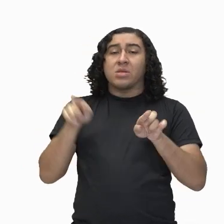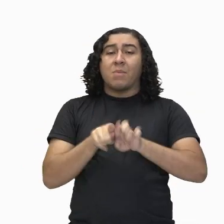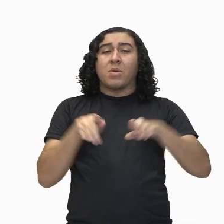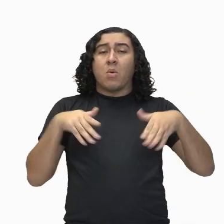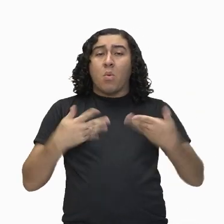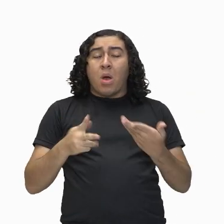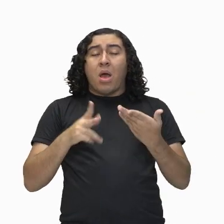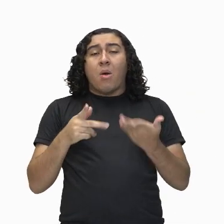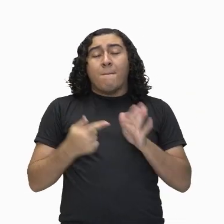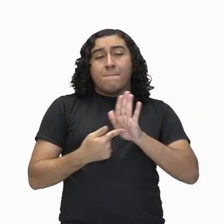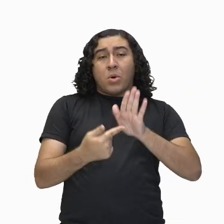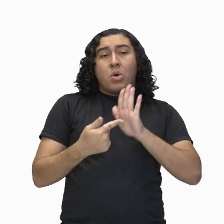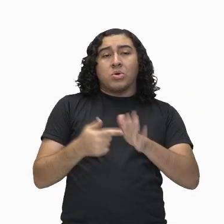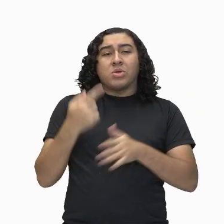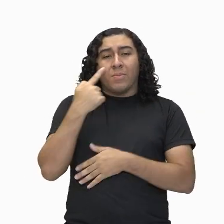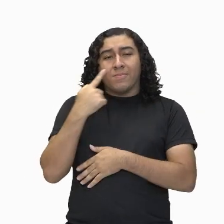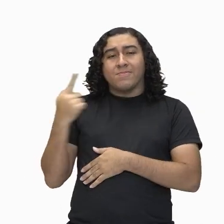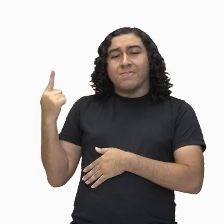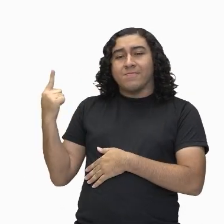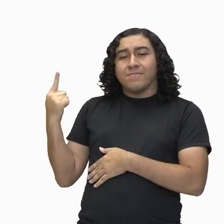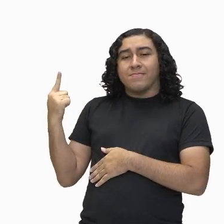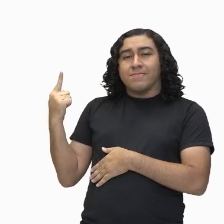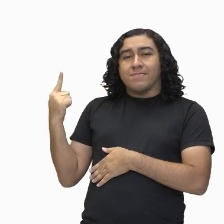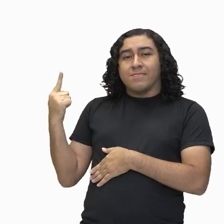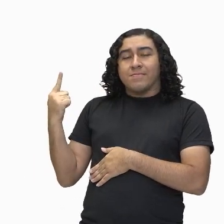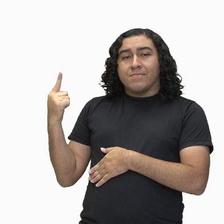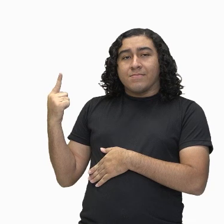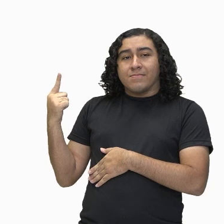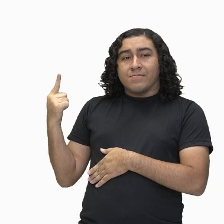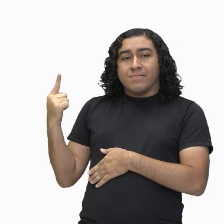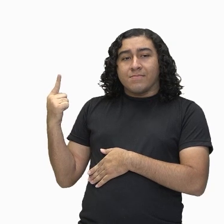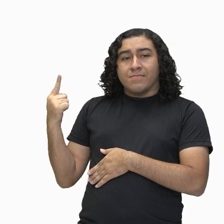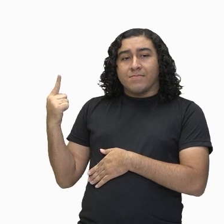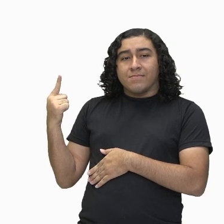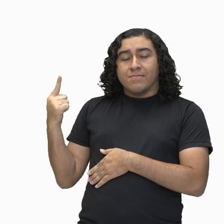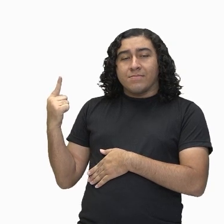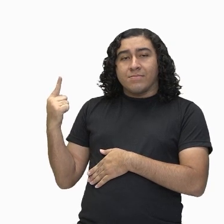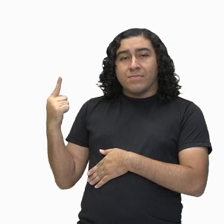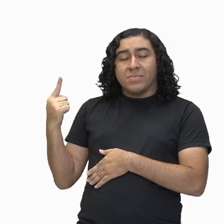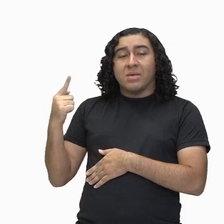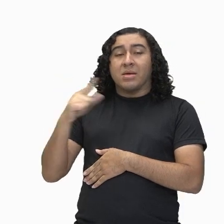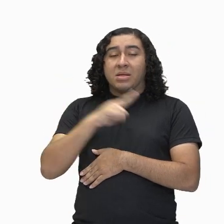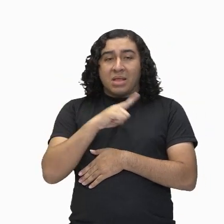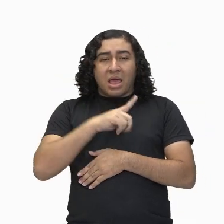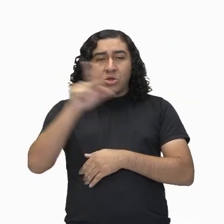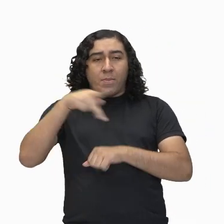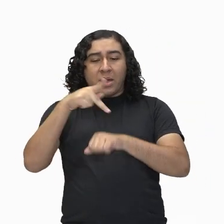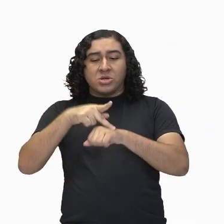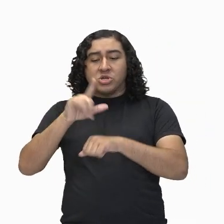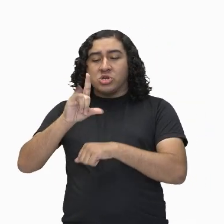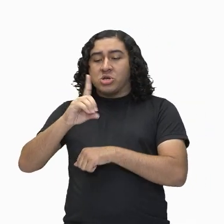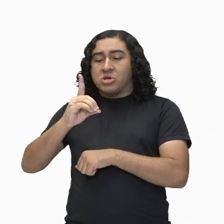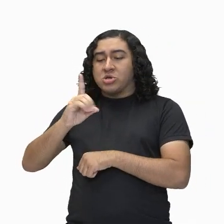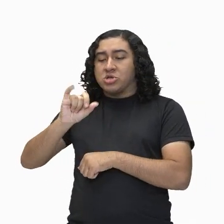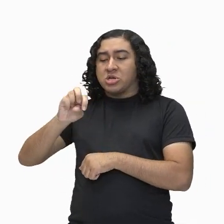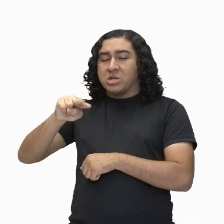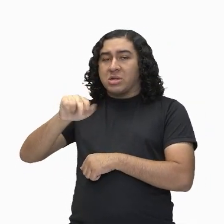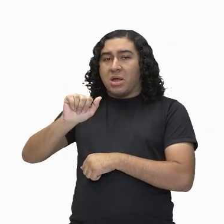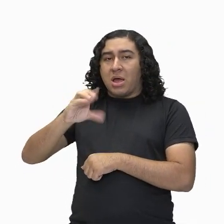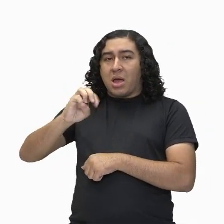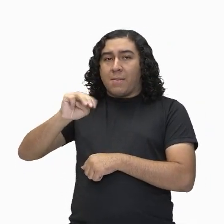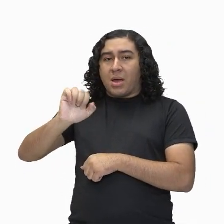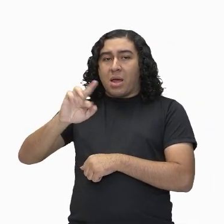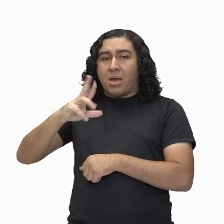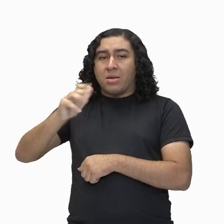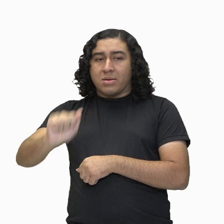nós. Por exemplo, nós temos aqui o dinamarquês Søren Kierkegaard, tá? De 1813 a 1855.